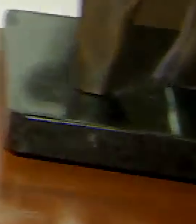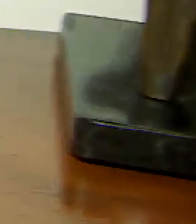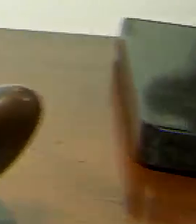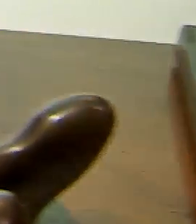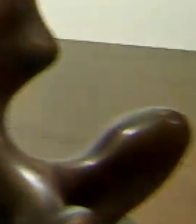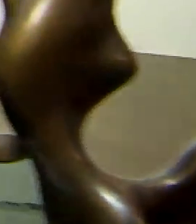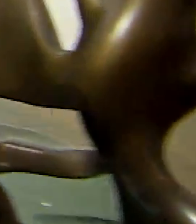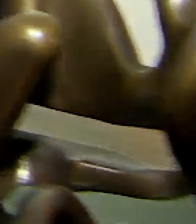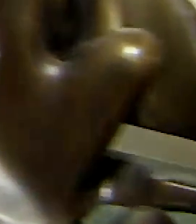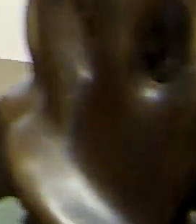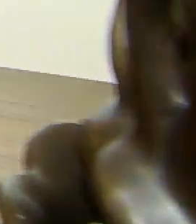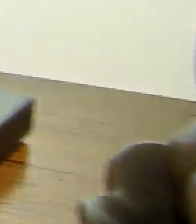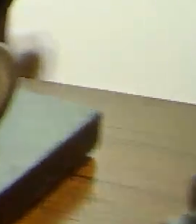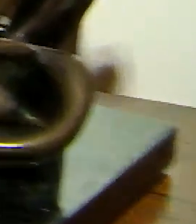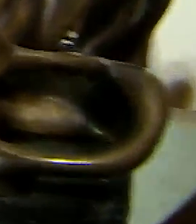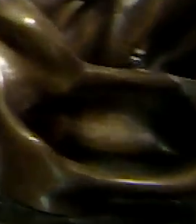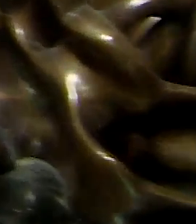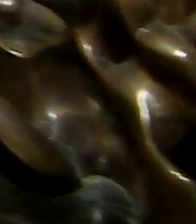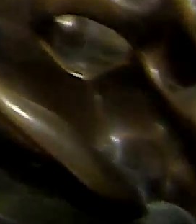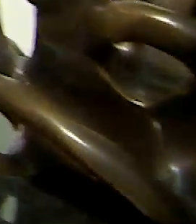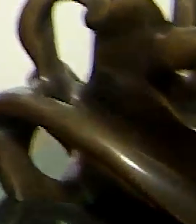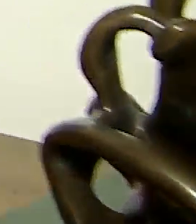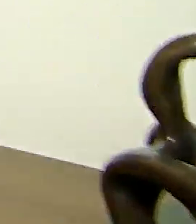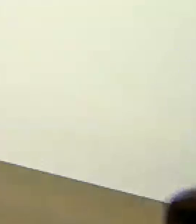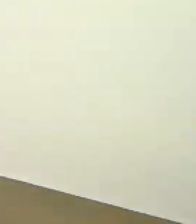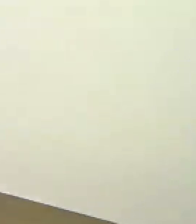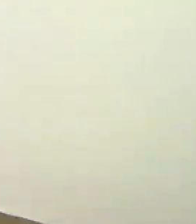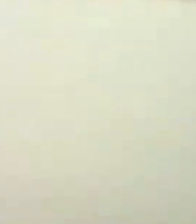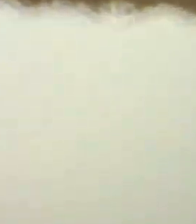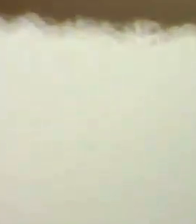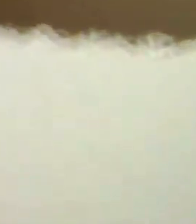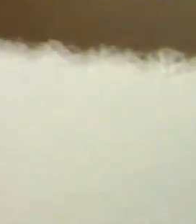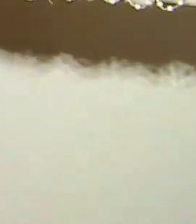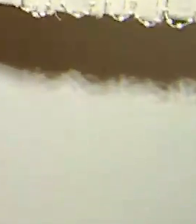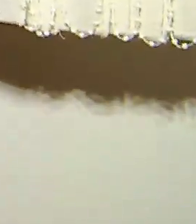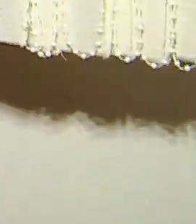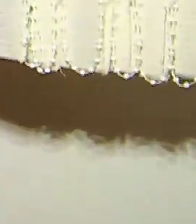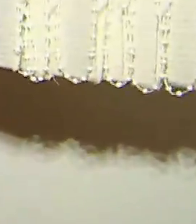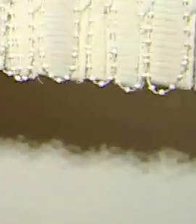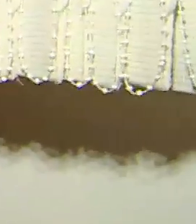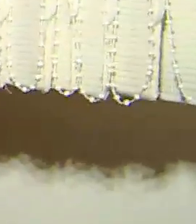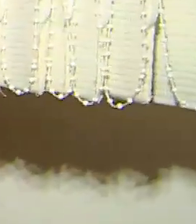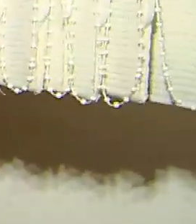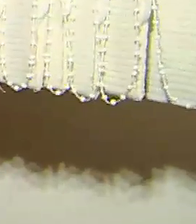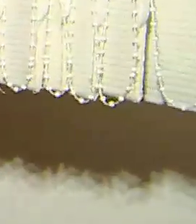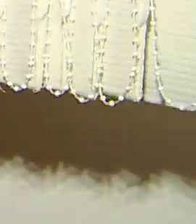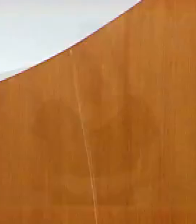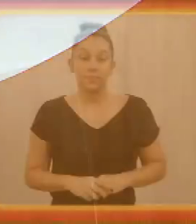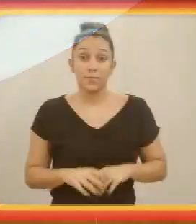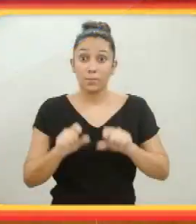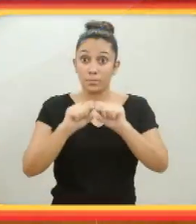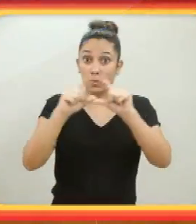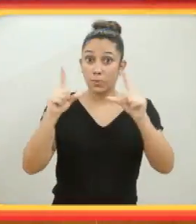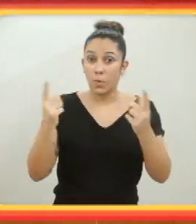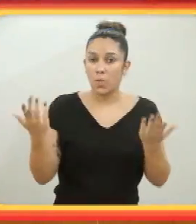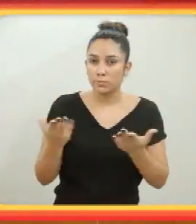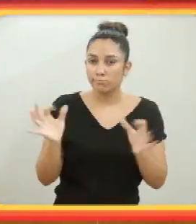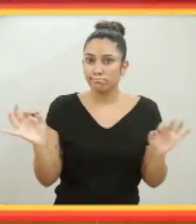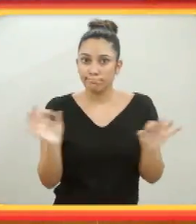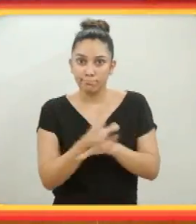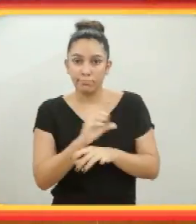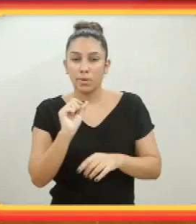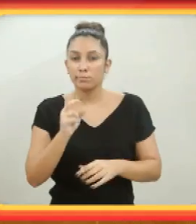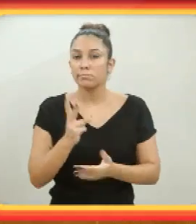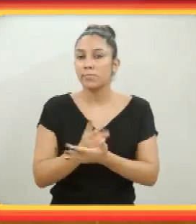6 esculturas abstratas de bronze sobre base retangular e base redonda de granito preto. Virgínia toca em uma delas. O programa de hoje